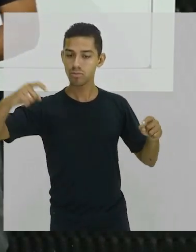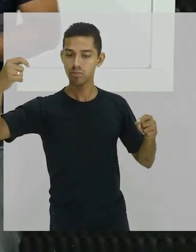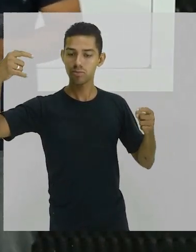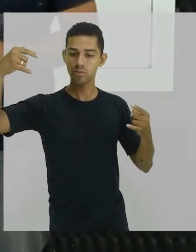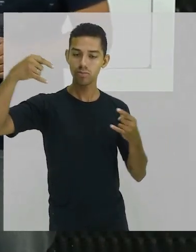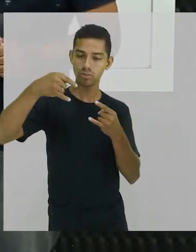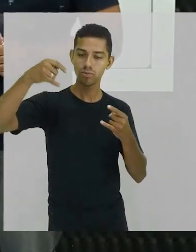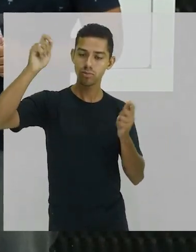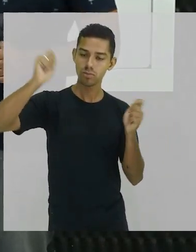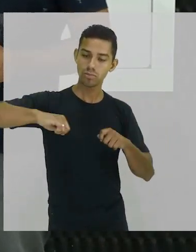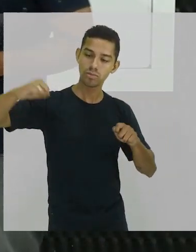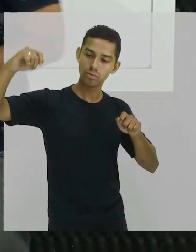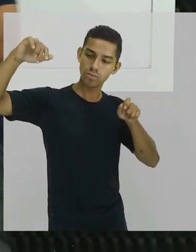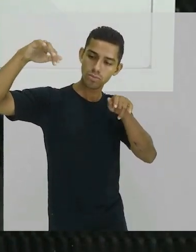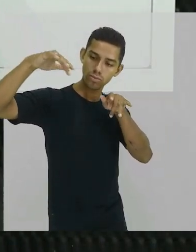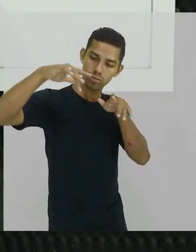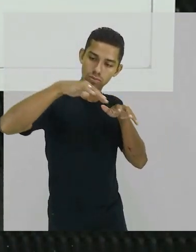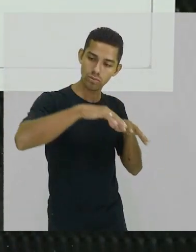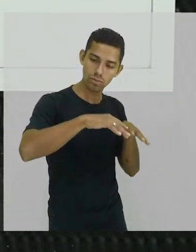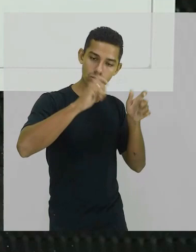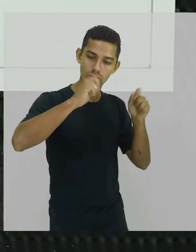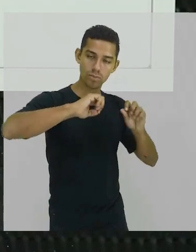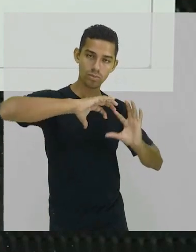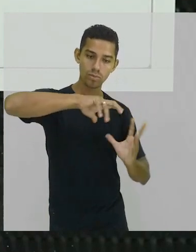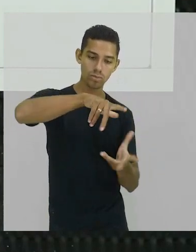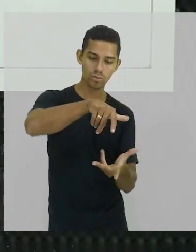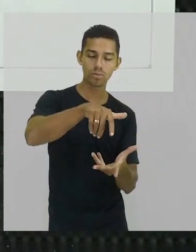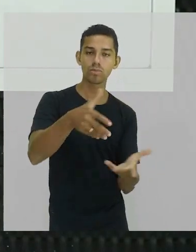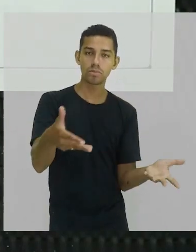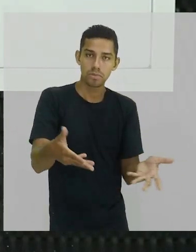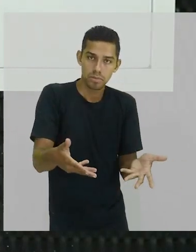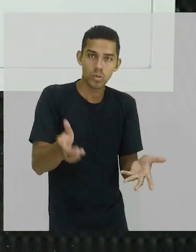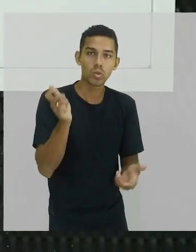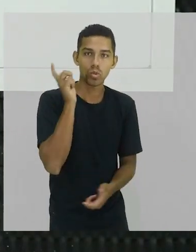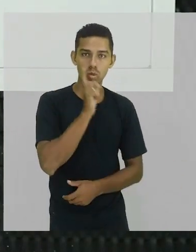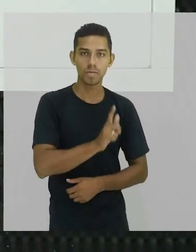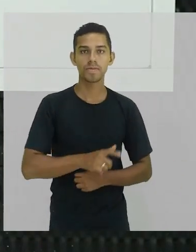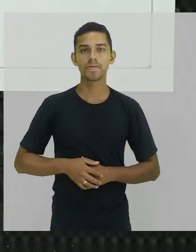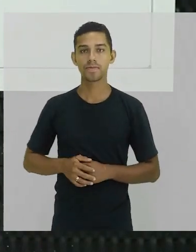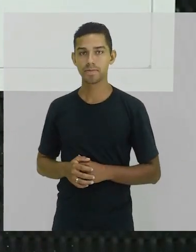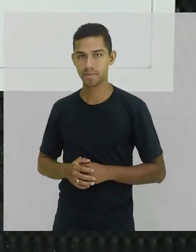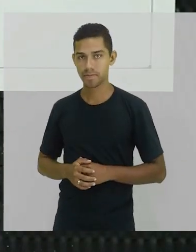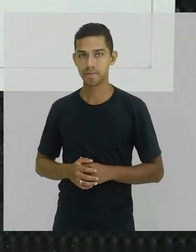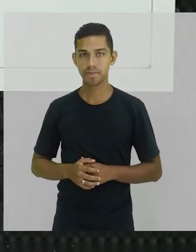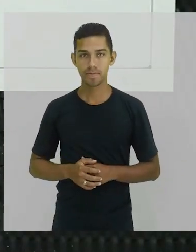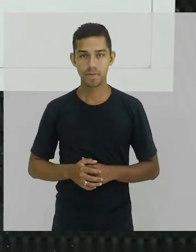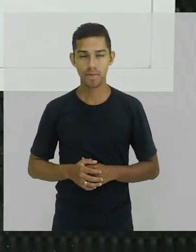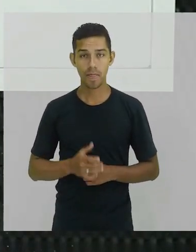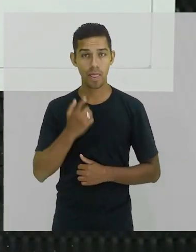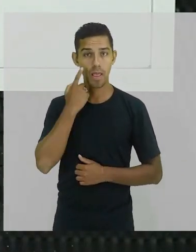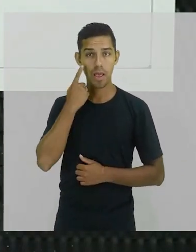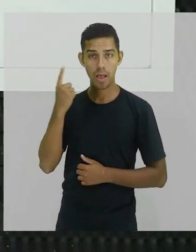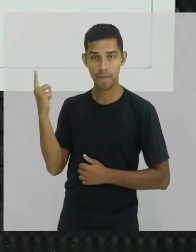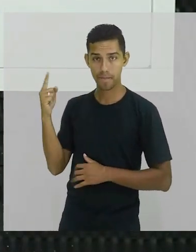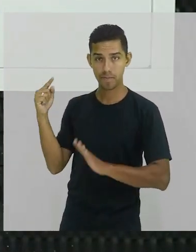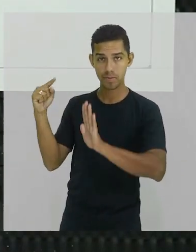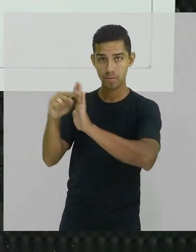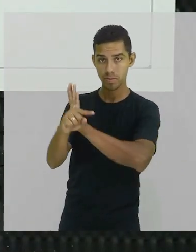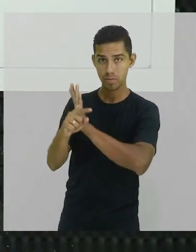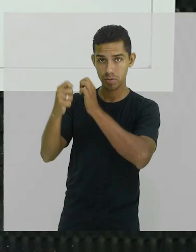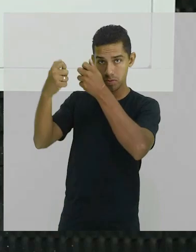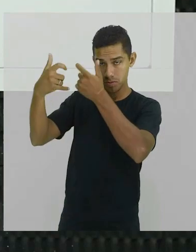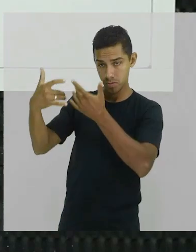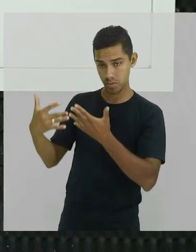até aqui a Terra, ok? Então ela consegue se propagar nesse meio não material, ok? No caso da questão, nós estamos